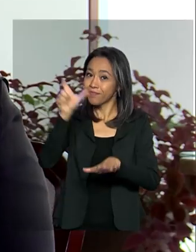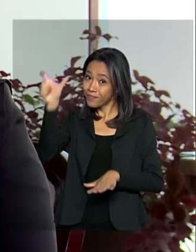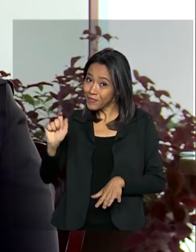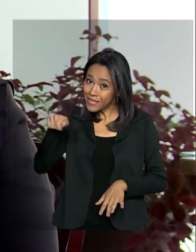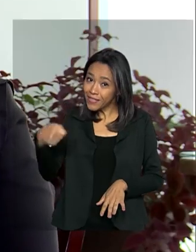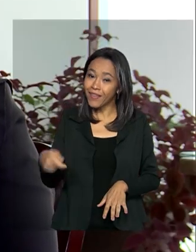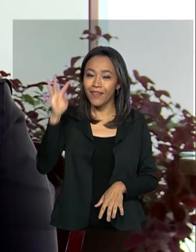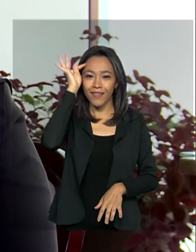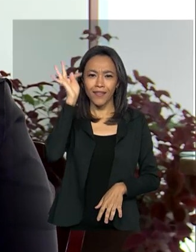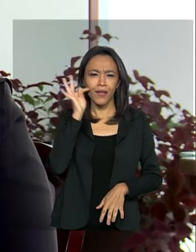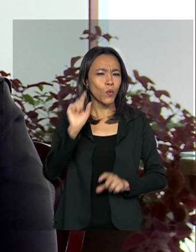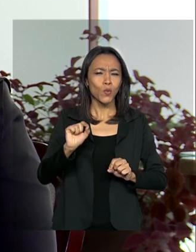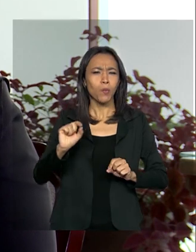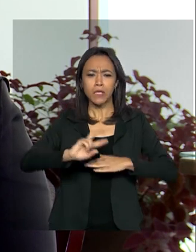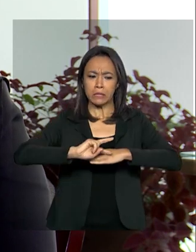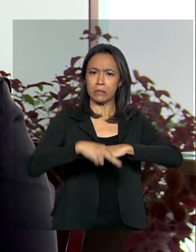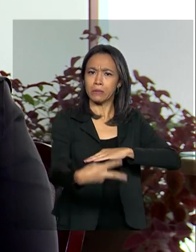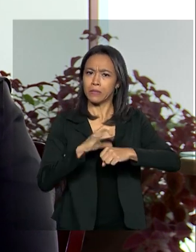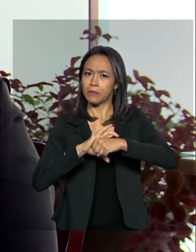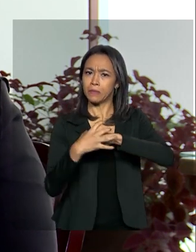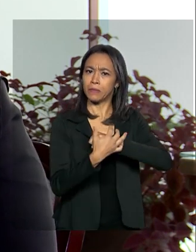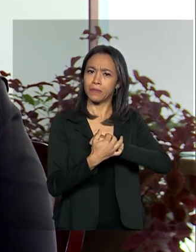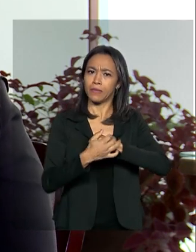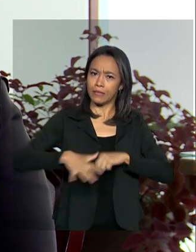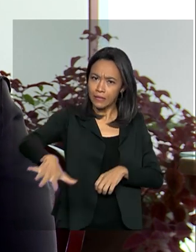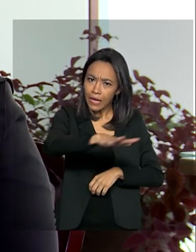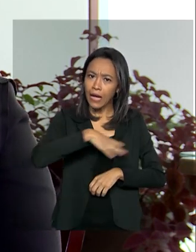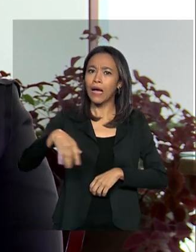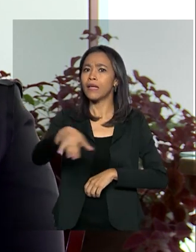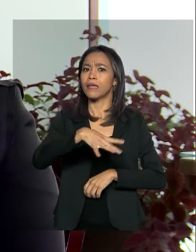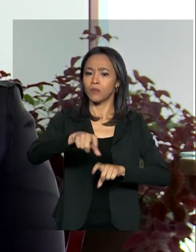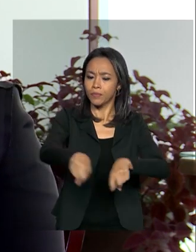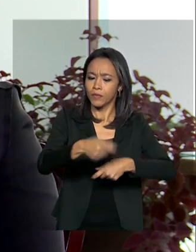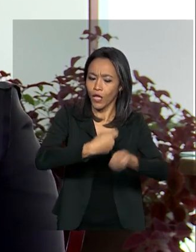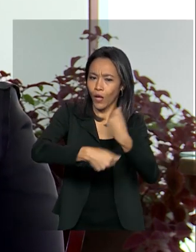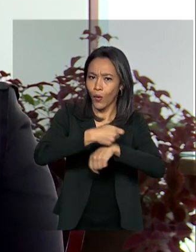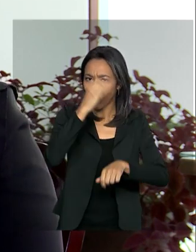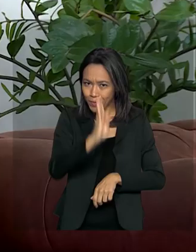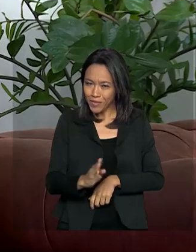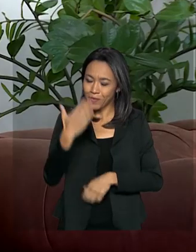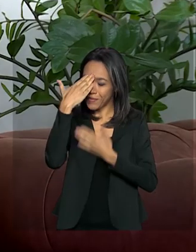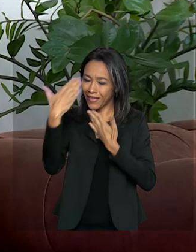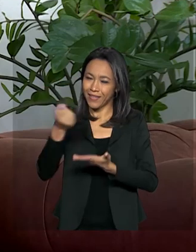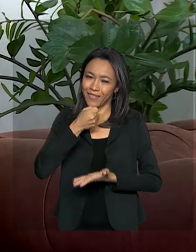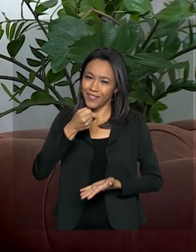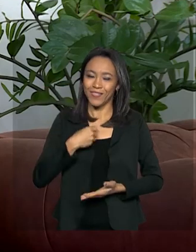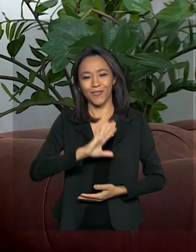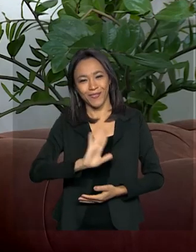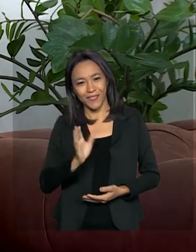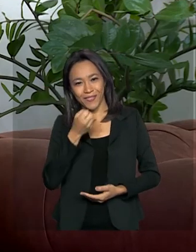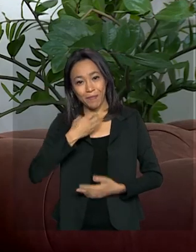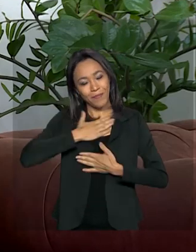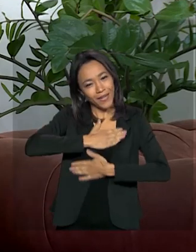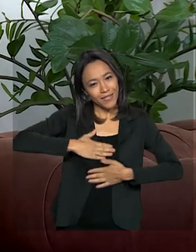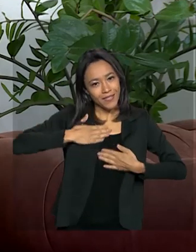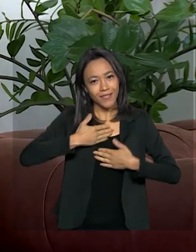tereza cristina sobre os impactos da pandemia de coronavírus no agronegócio brasileiro obrigada pela entrevista ministra olá márcia